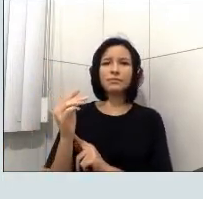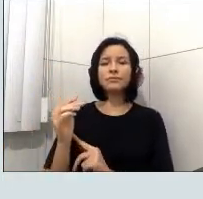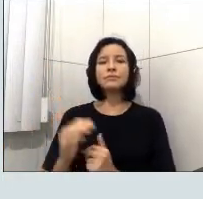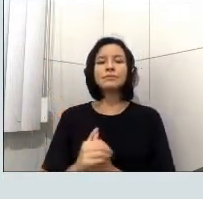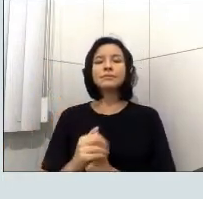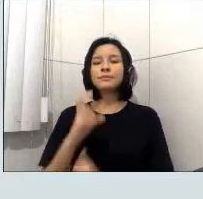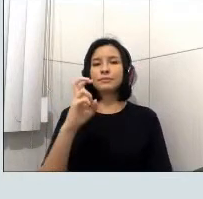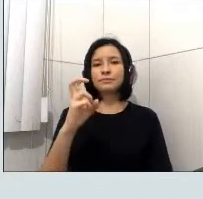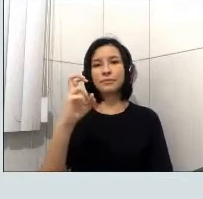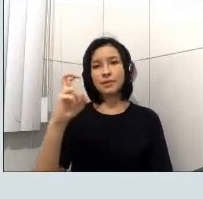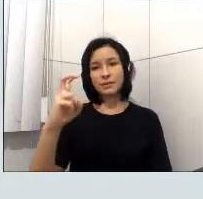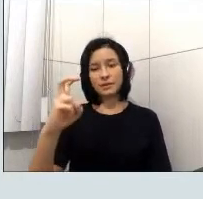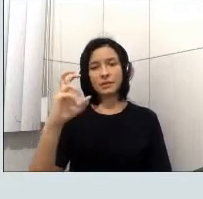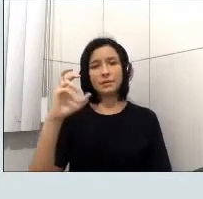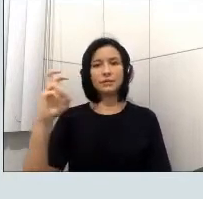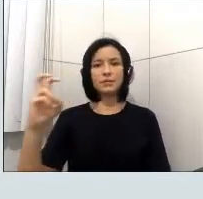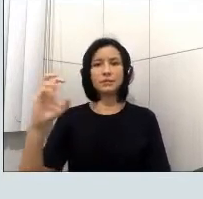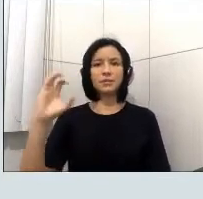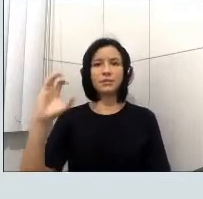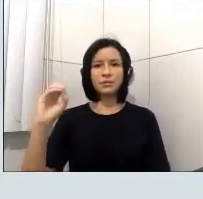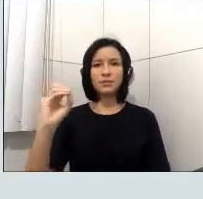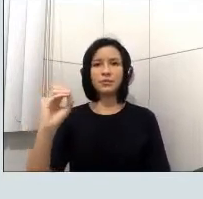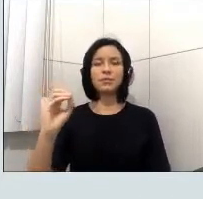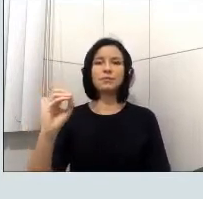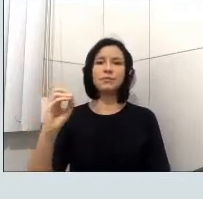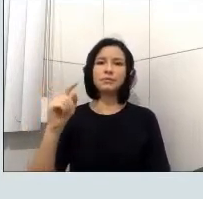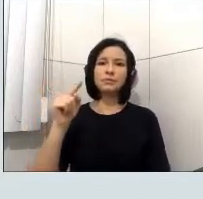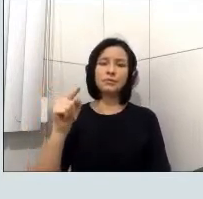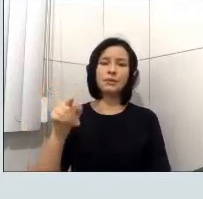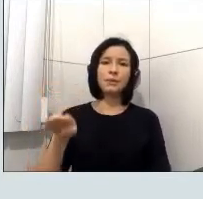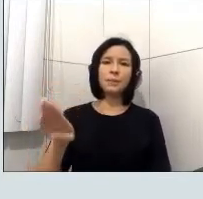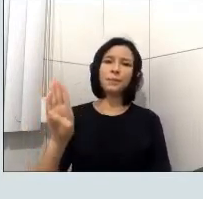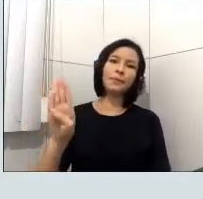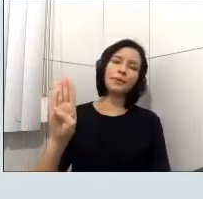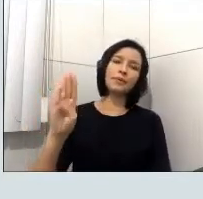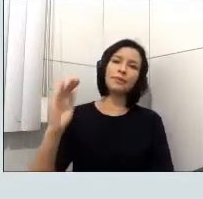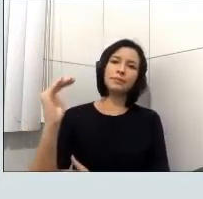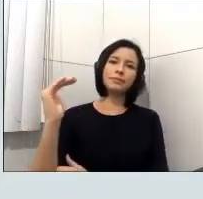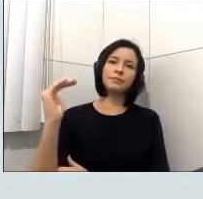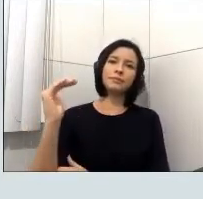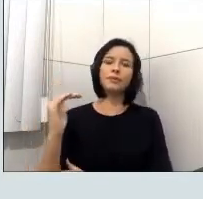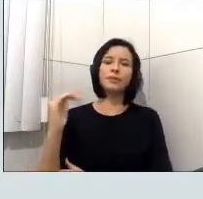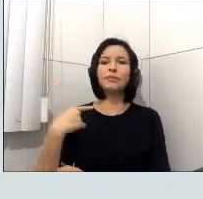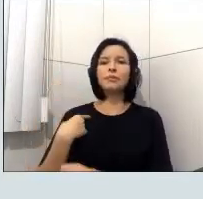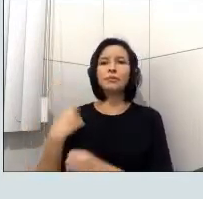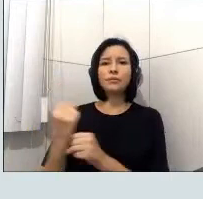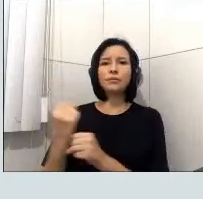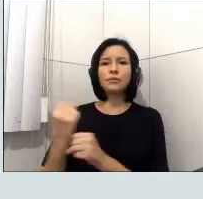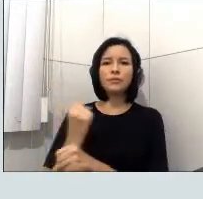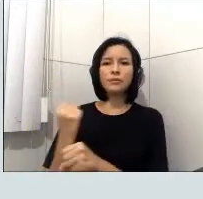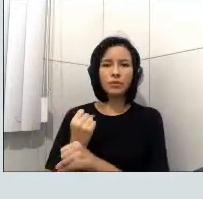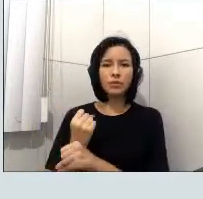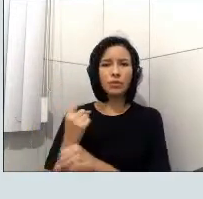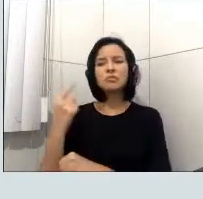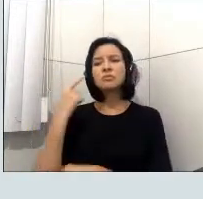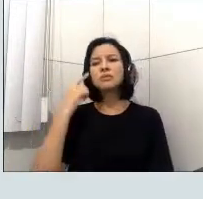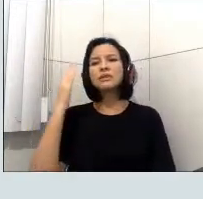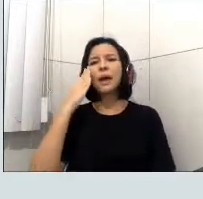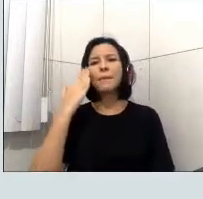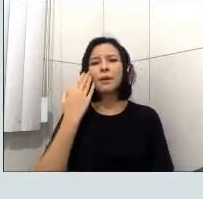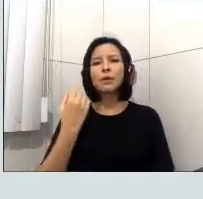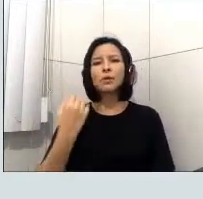ao quadrado, igual a B, que é o lado que queremos construir, que queremos saber, e